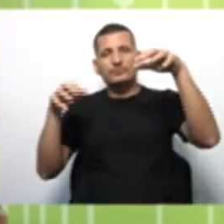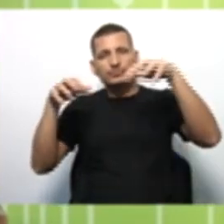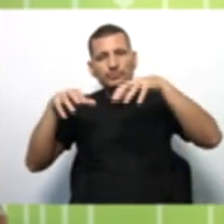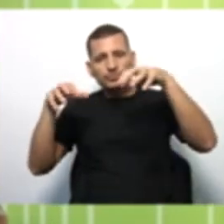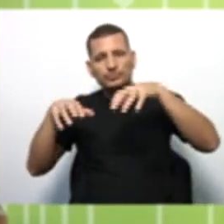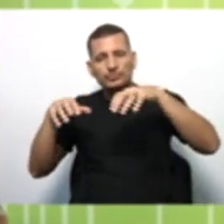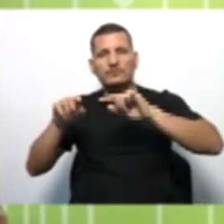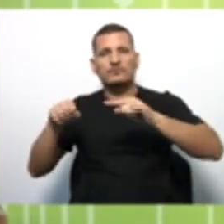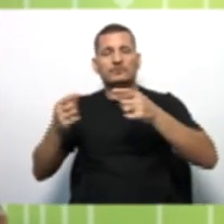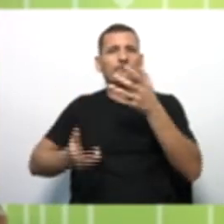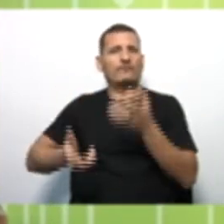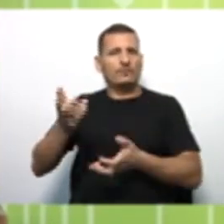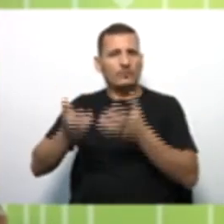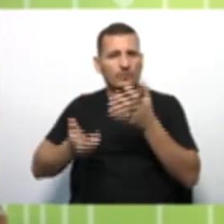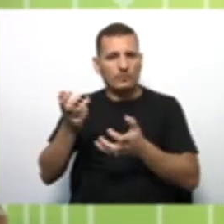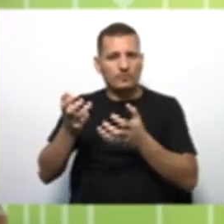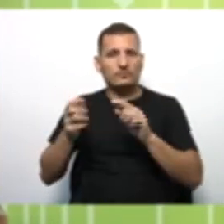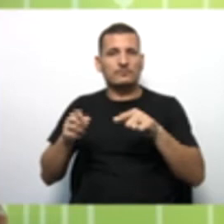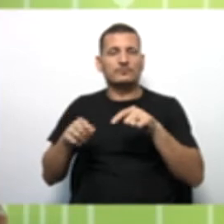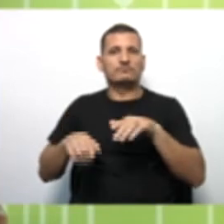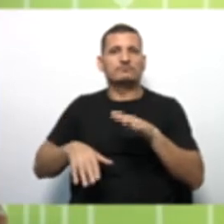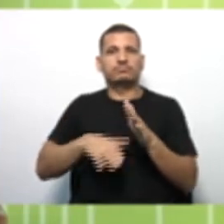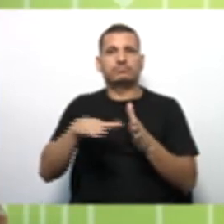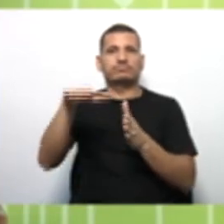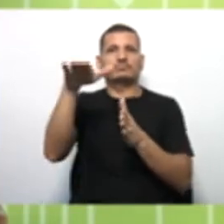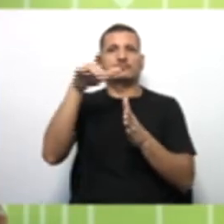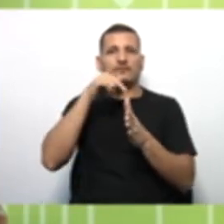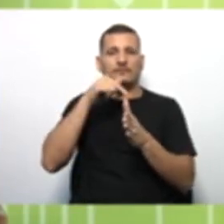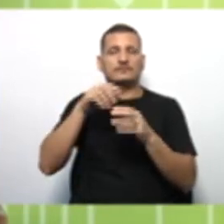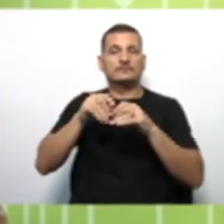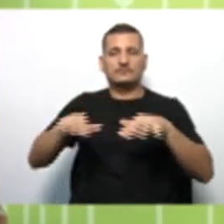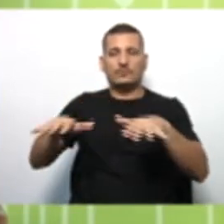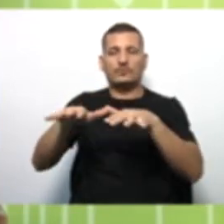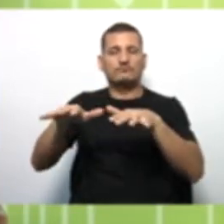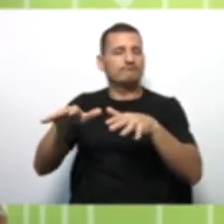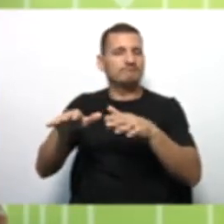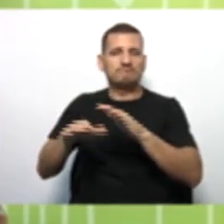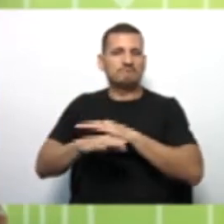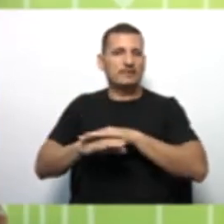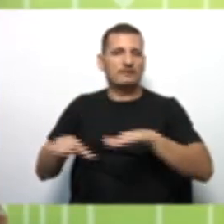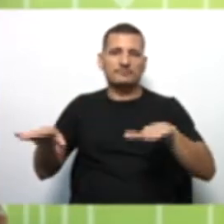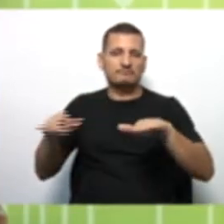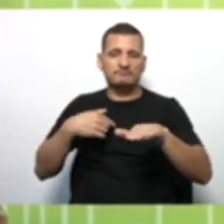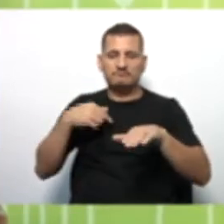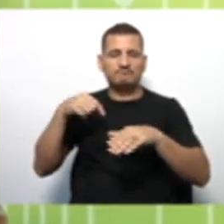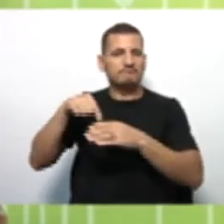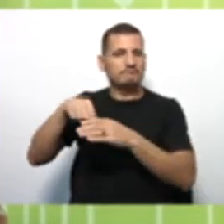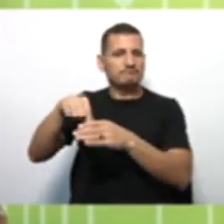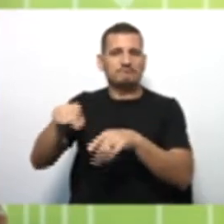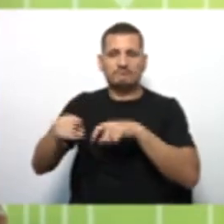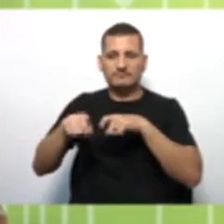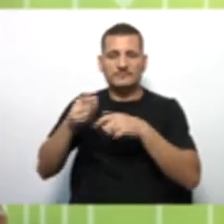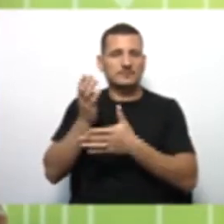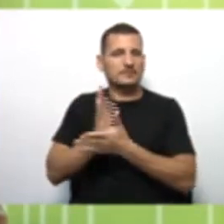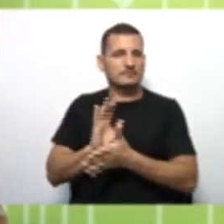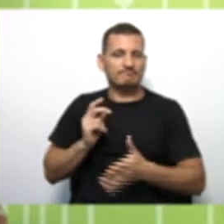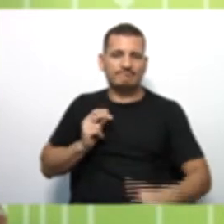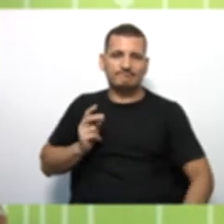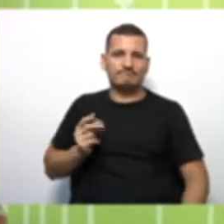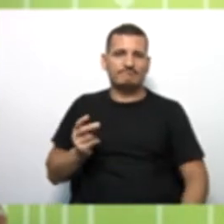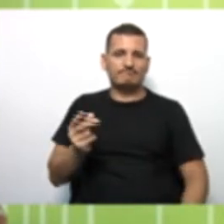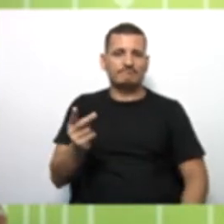replanejar, sentar, analisar. E em casos extremos, eu tenho até que parar o meu projeto. Eu já vou partir para o